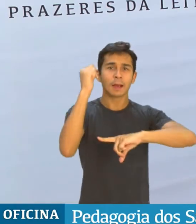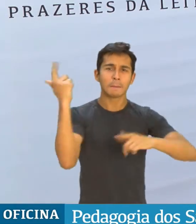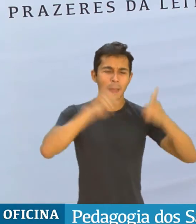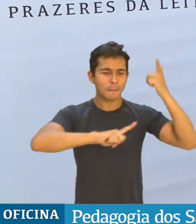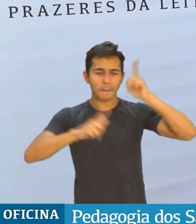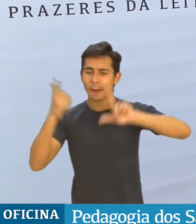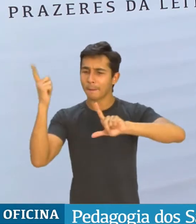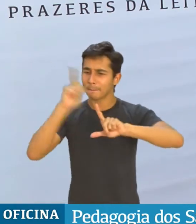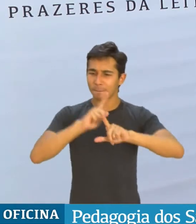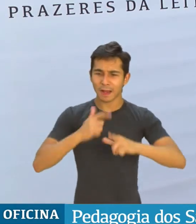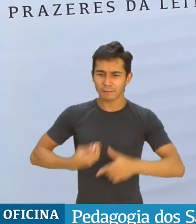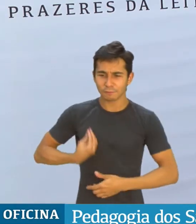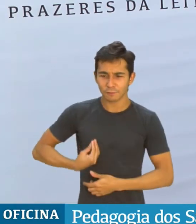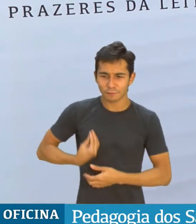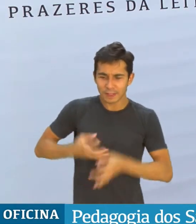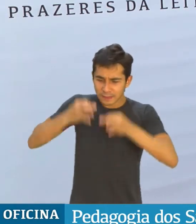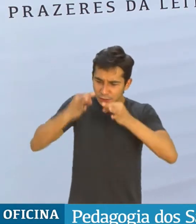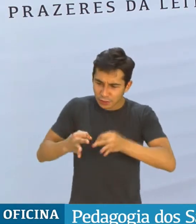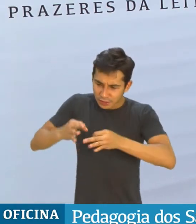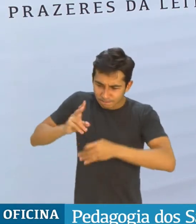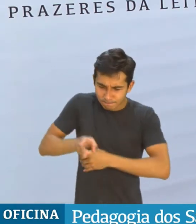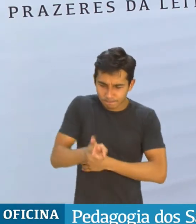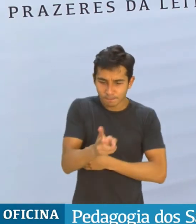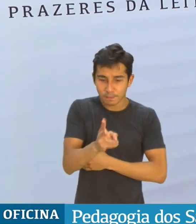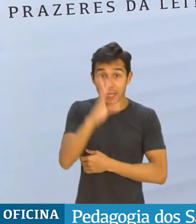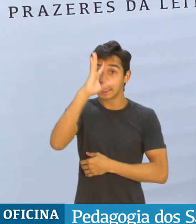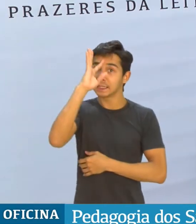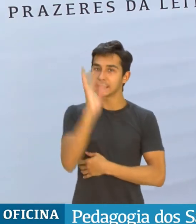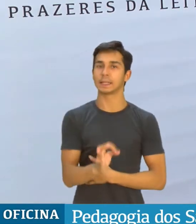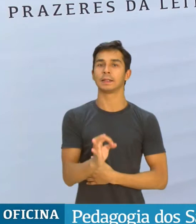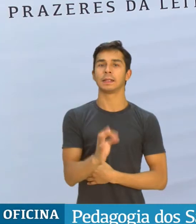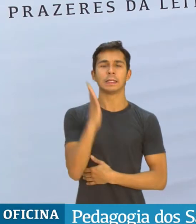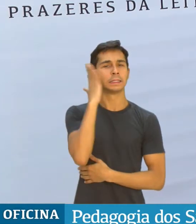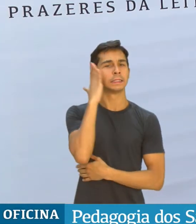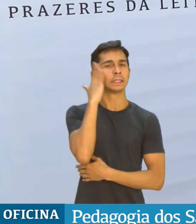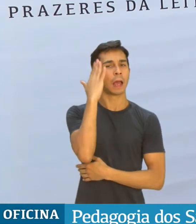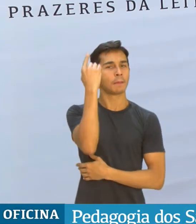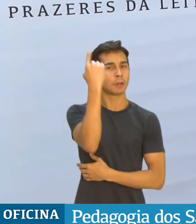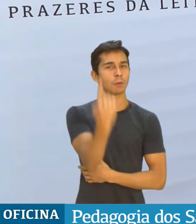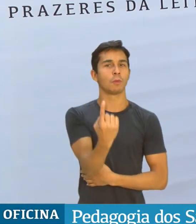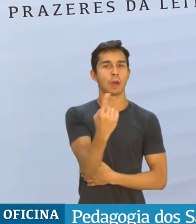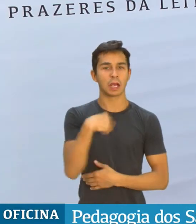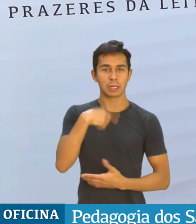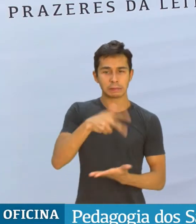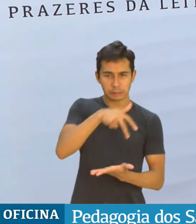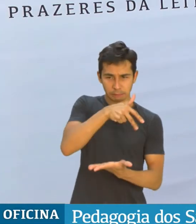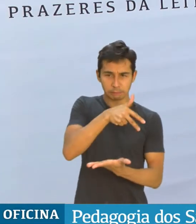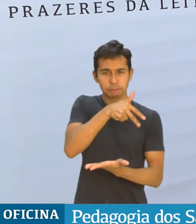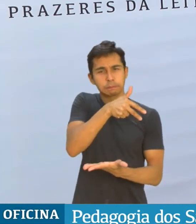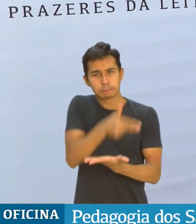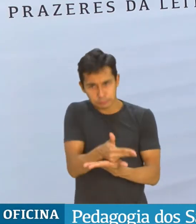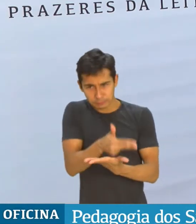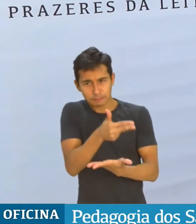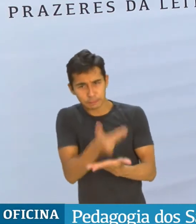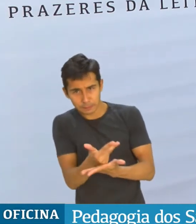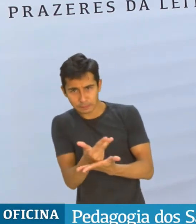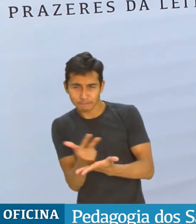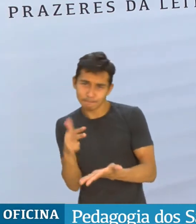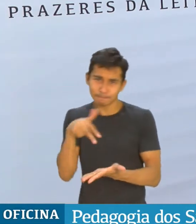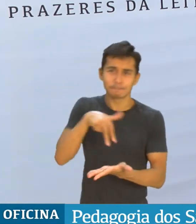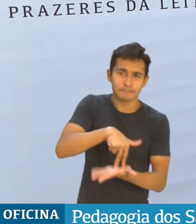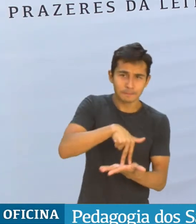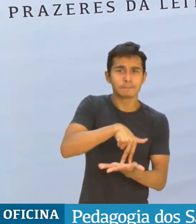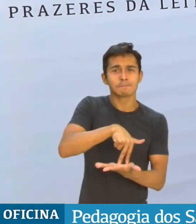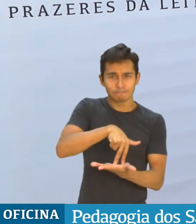assim dignamente sobrevivemos, com uma certeza. Nós capota, mas não breca, nós enverga, mas